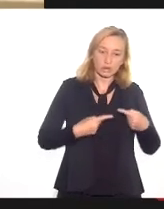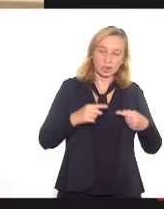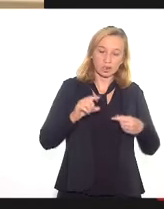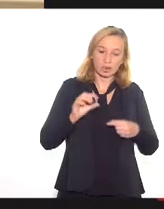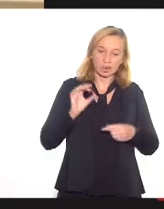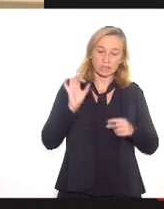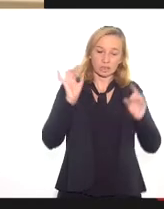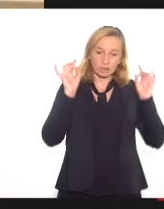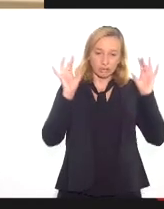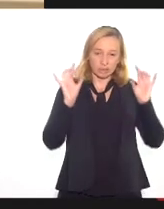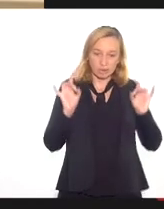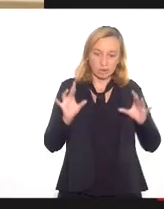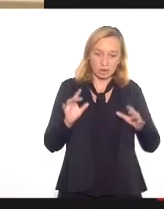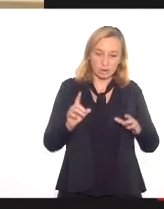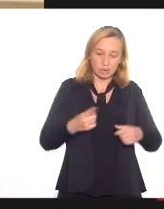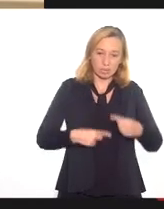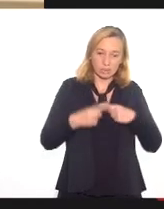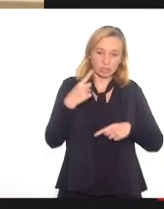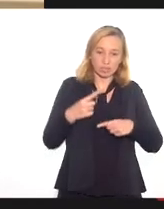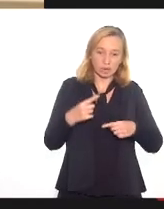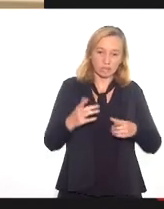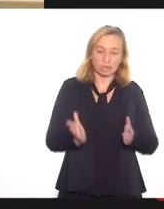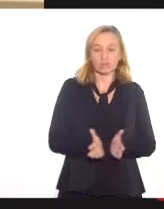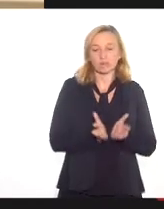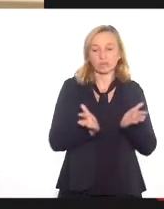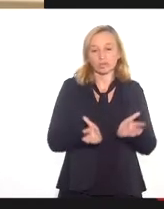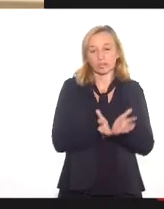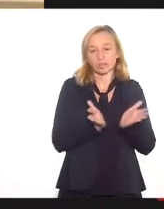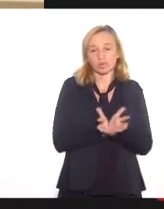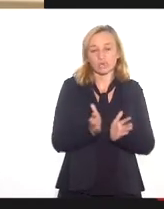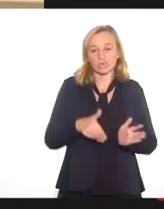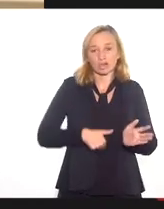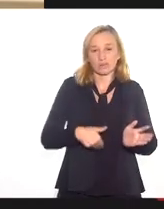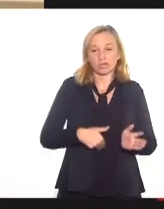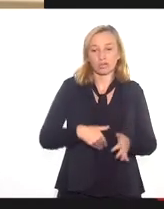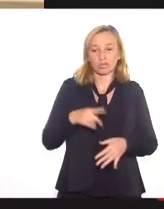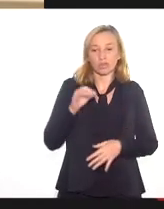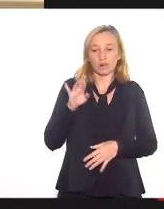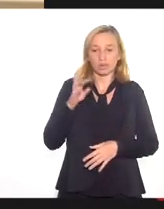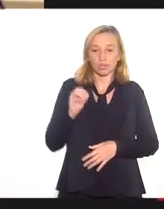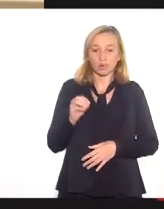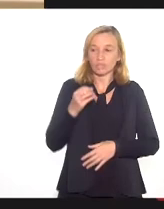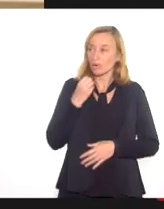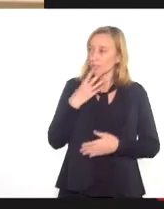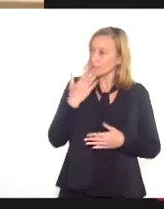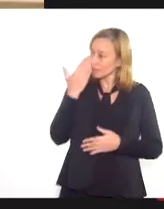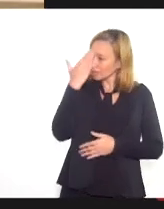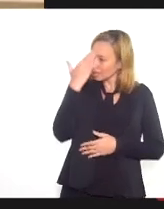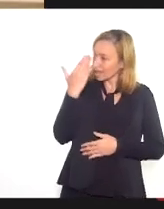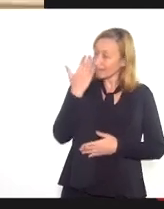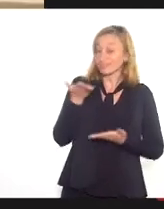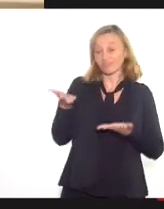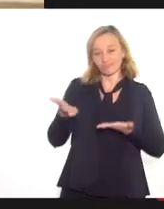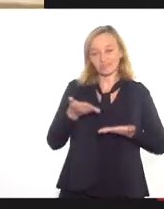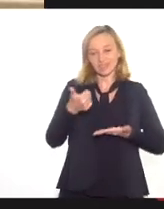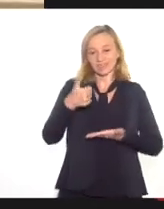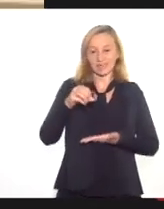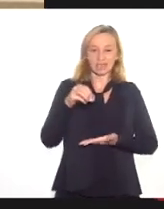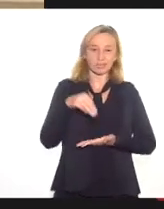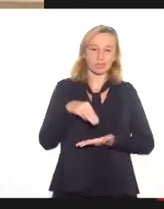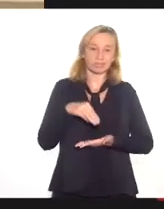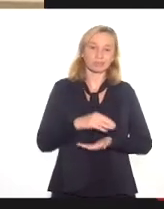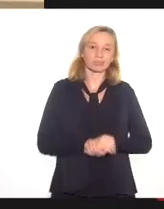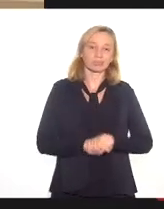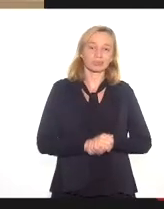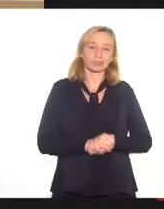para a superação da miserabilidade e da pobreza. Eduardo Suplicy, muito obrigada, o senhor dispõe de dez minutos.